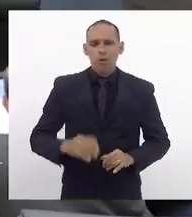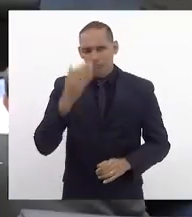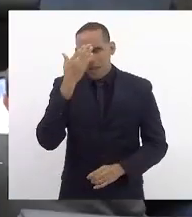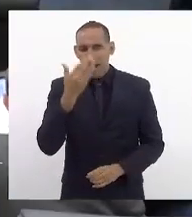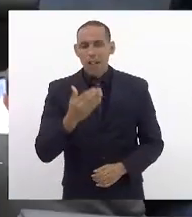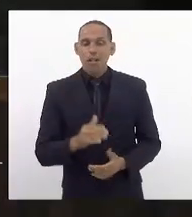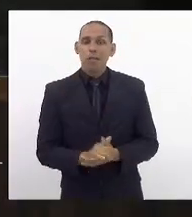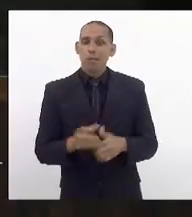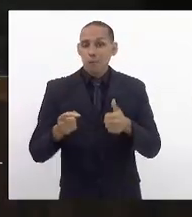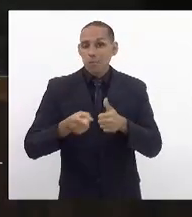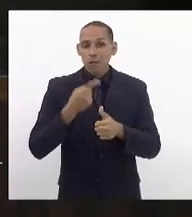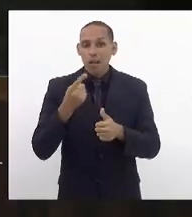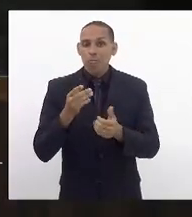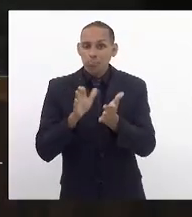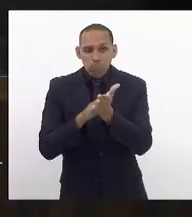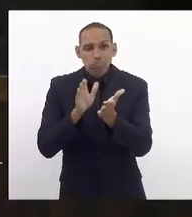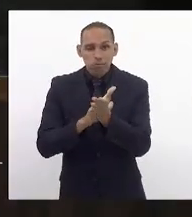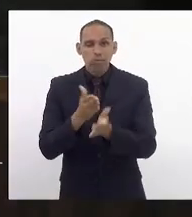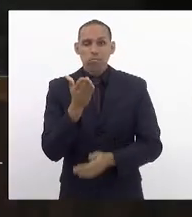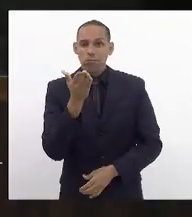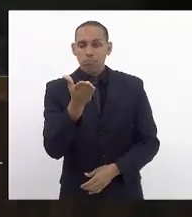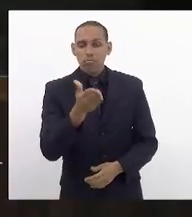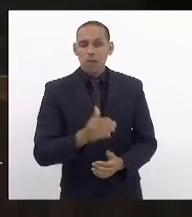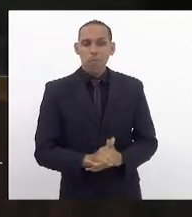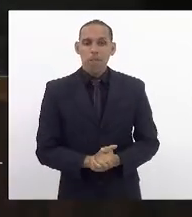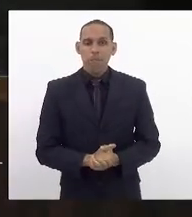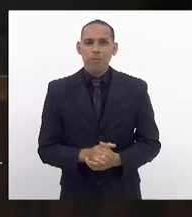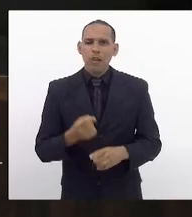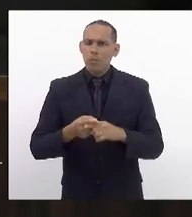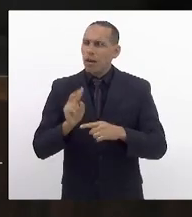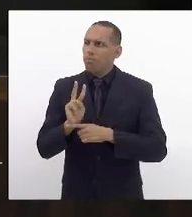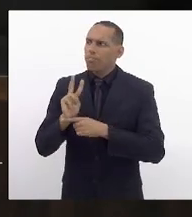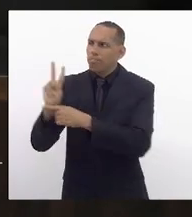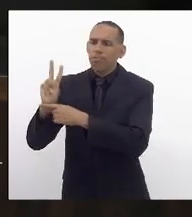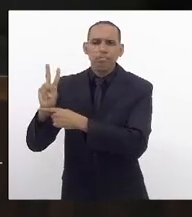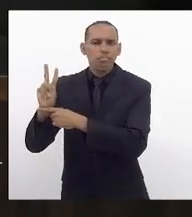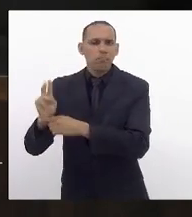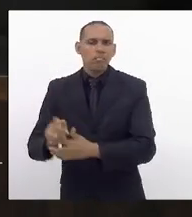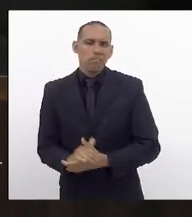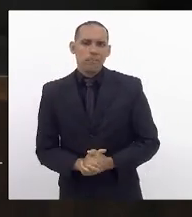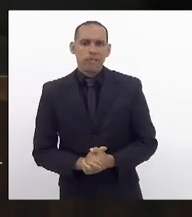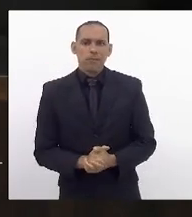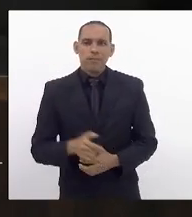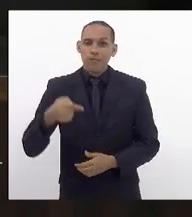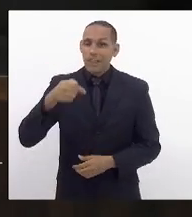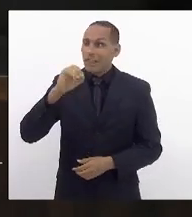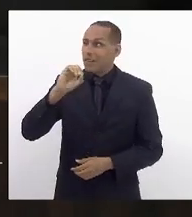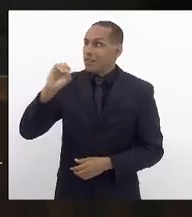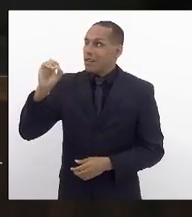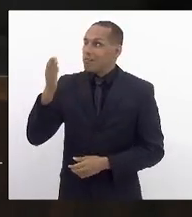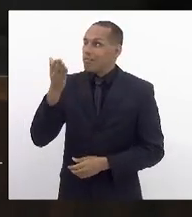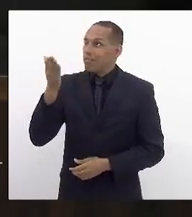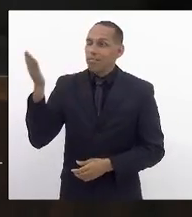Primeiro, parabenizar a Vossa Excelência pela defesa desses 700...